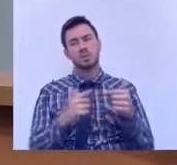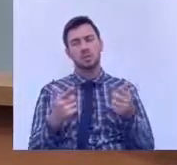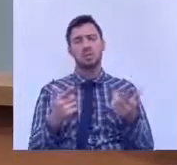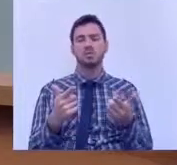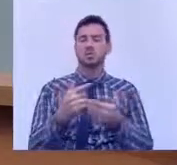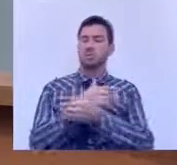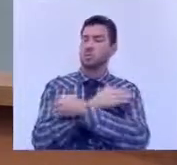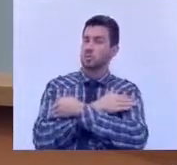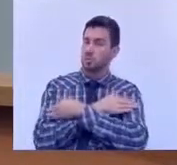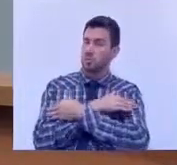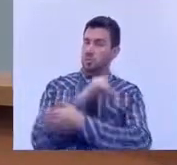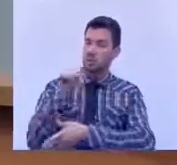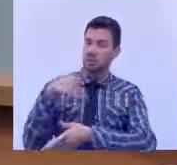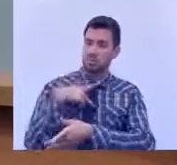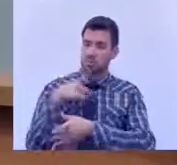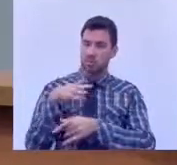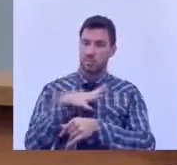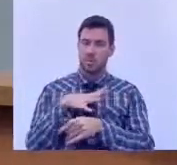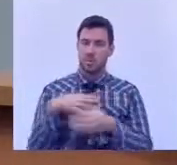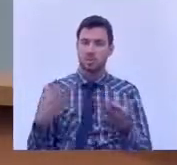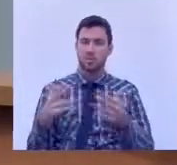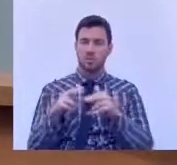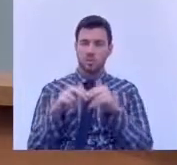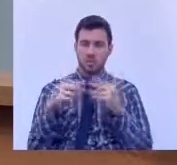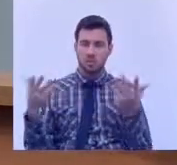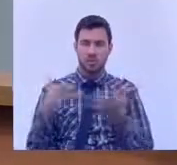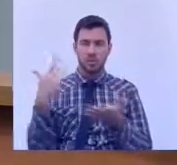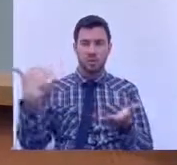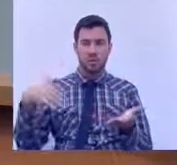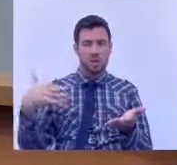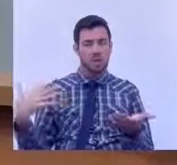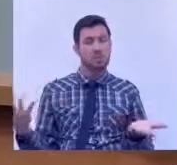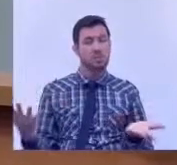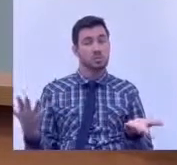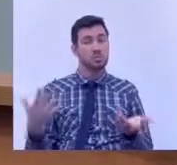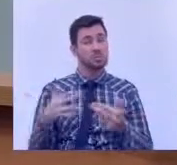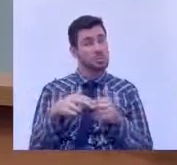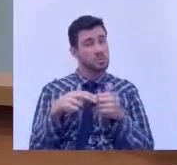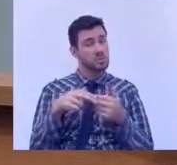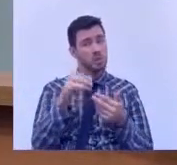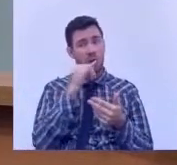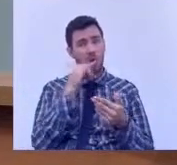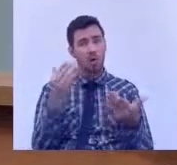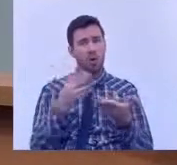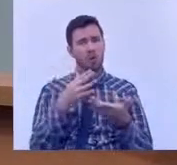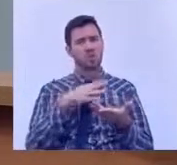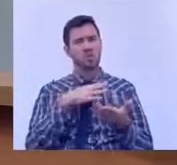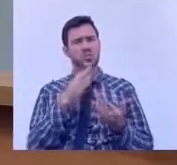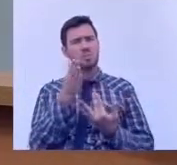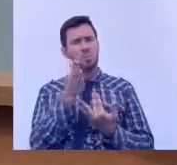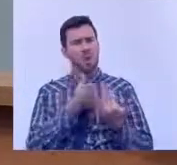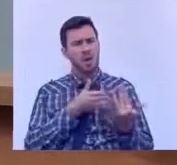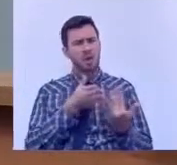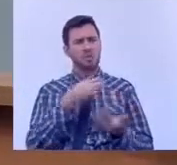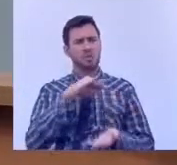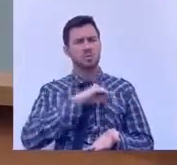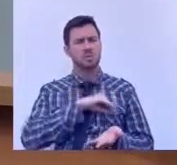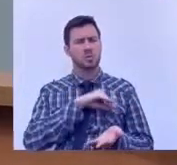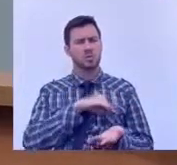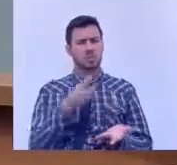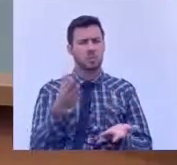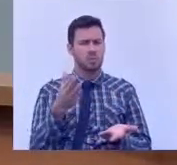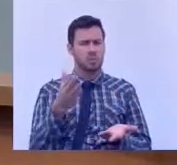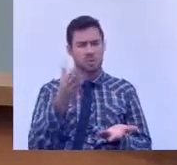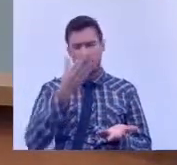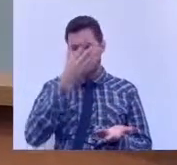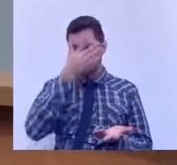cidade. Por que piorou? Porque agora é muito mais caro. Ou seja, essa questão do meio salário mínimo, até a família conseguir